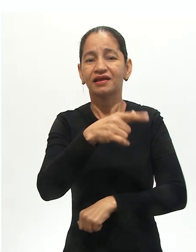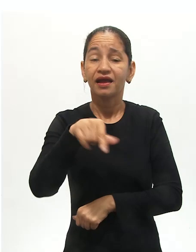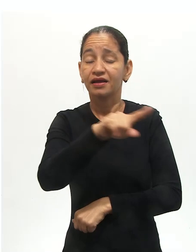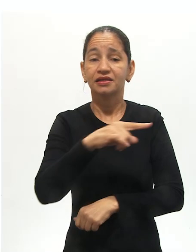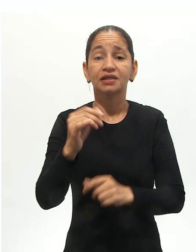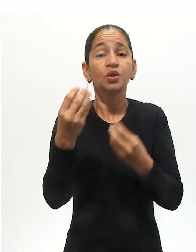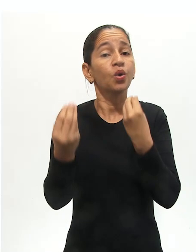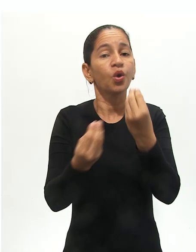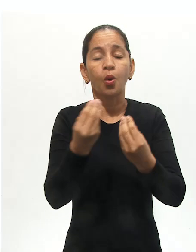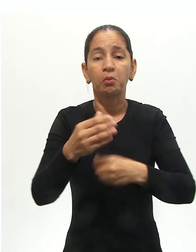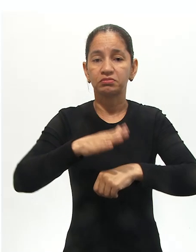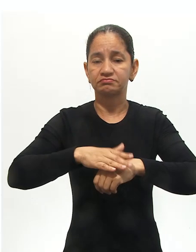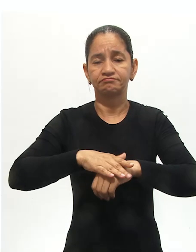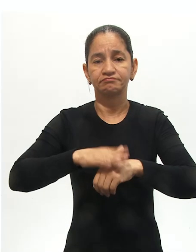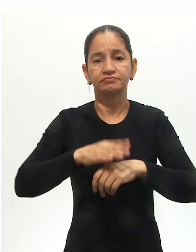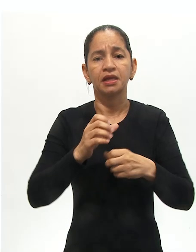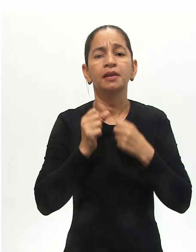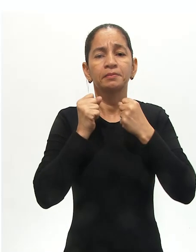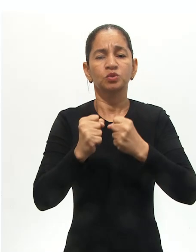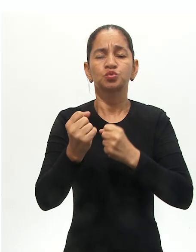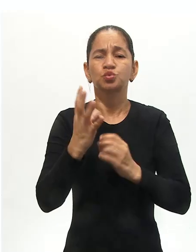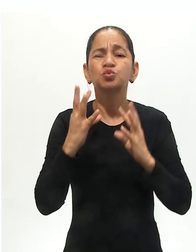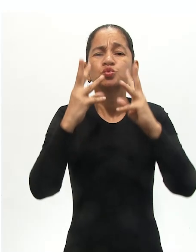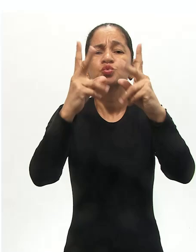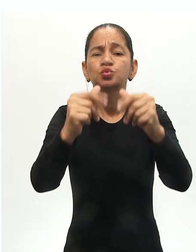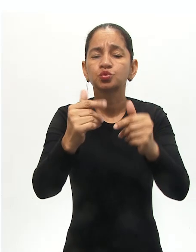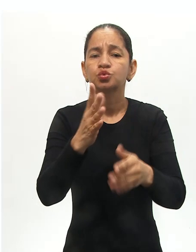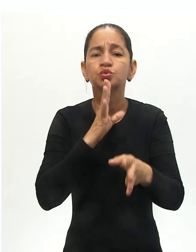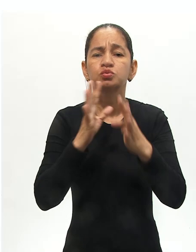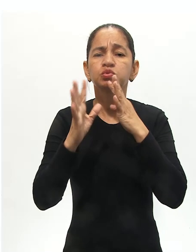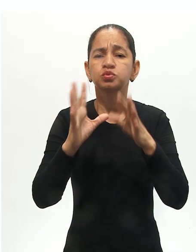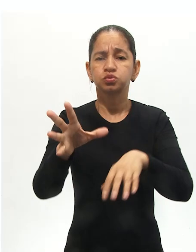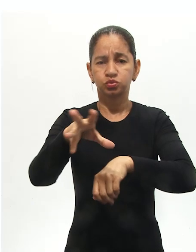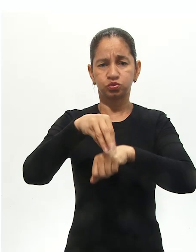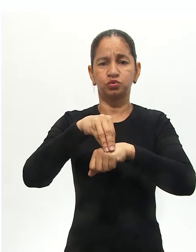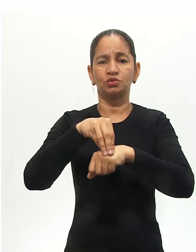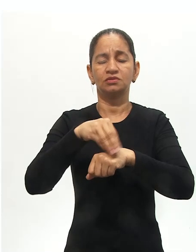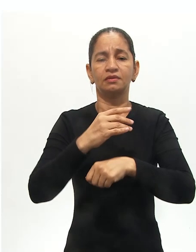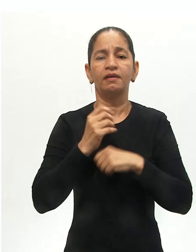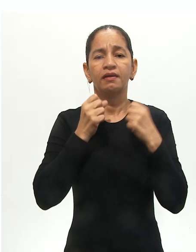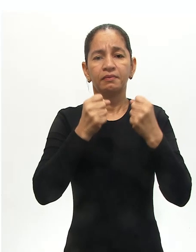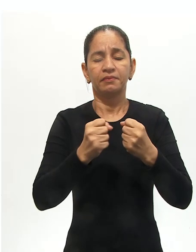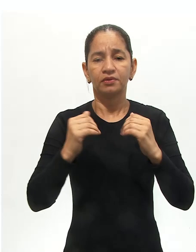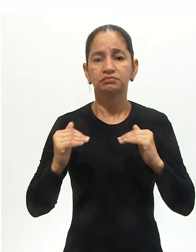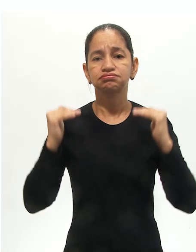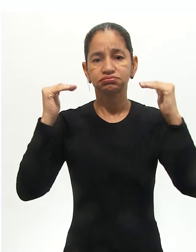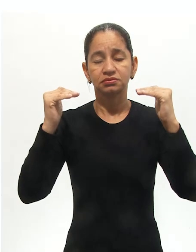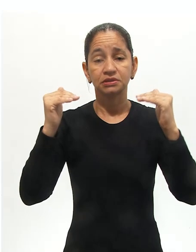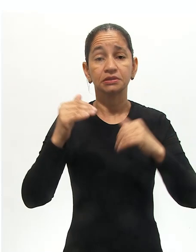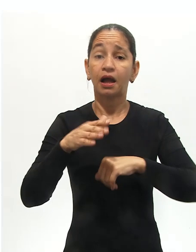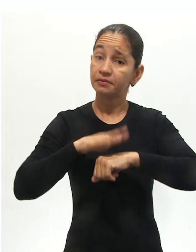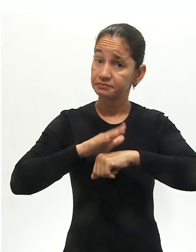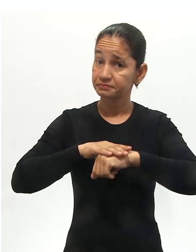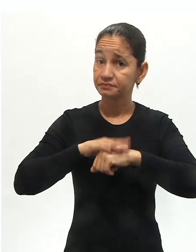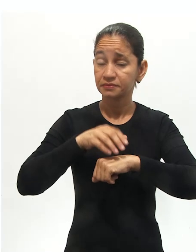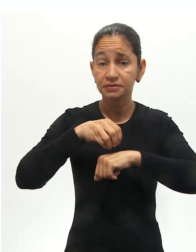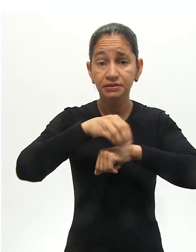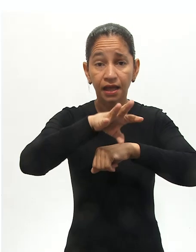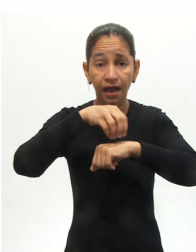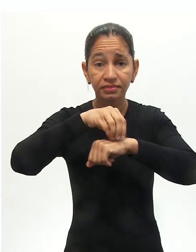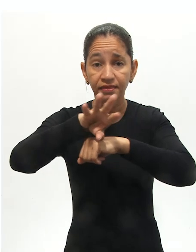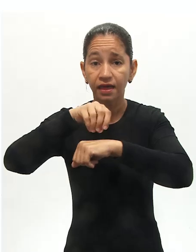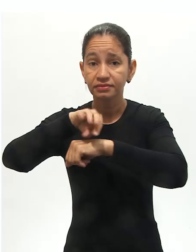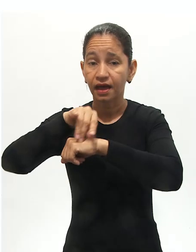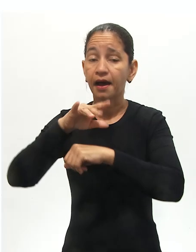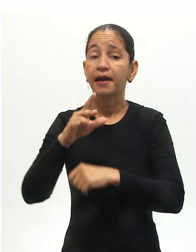Esse era um transmissor do conhecimento acumulado, então, nesse caso, é uma educação